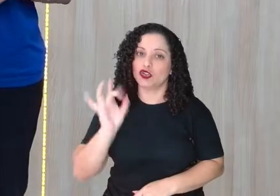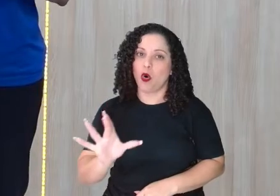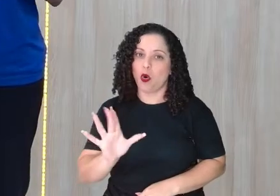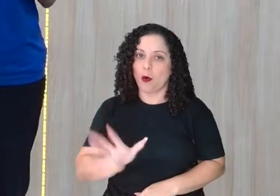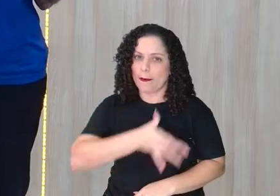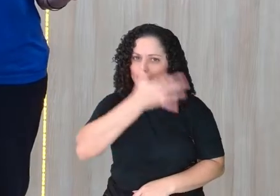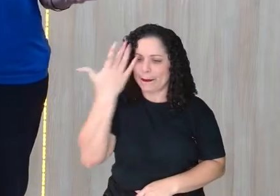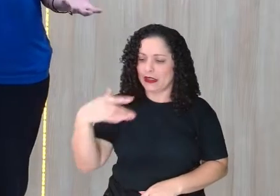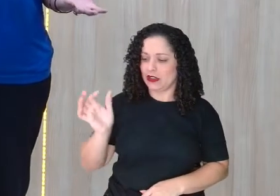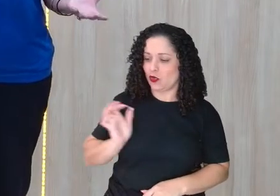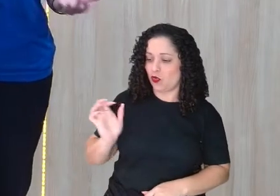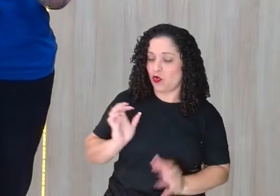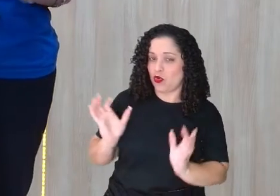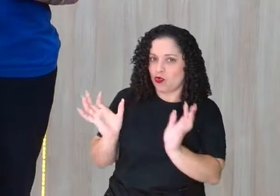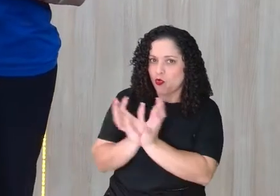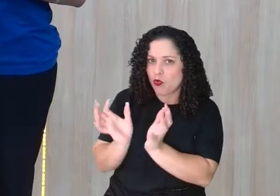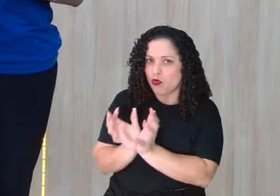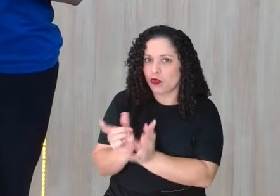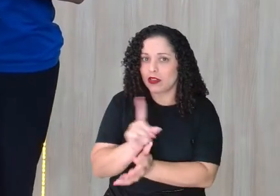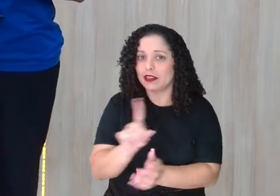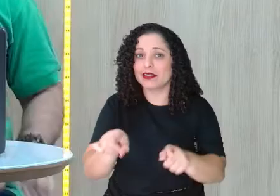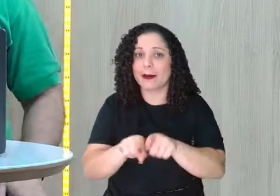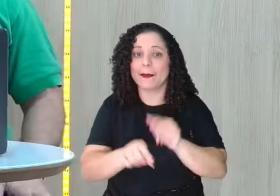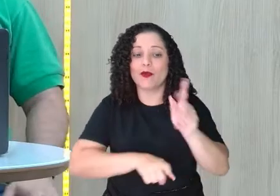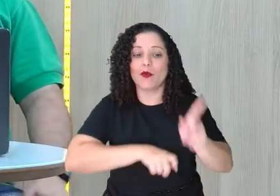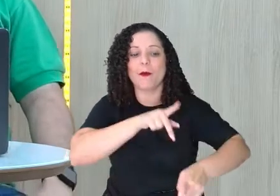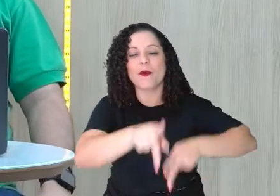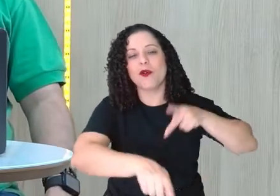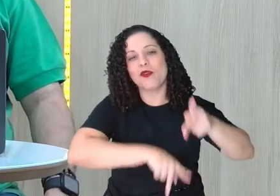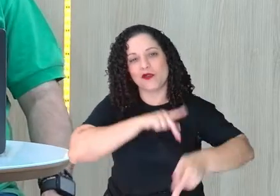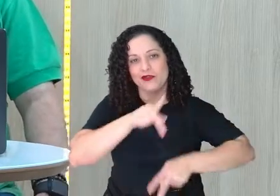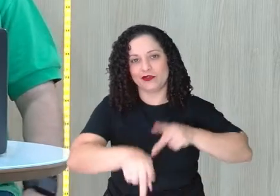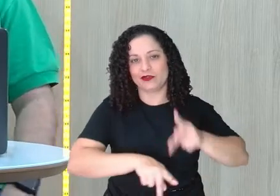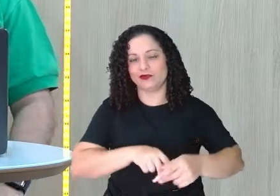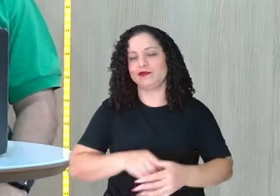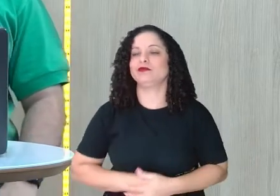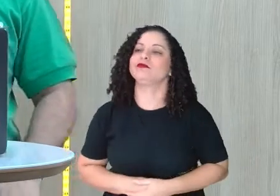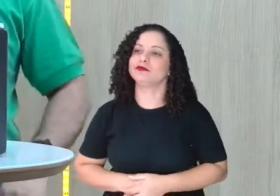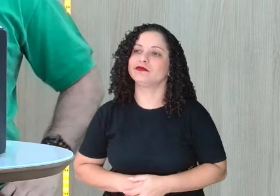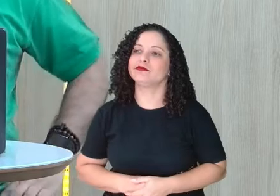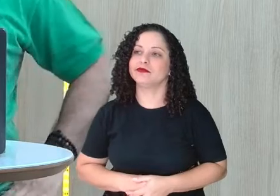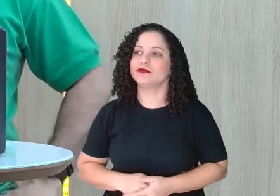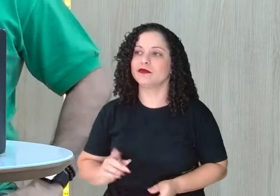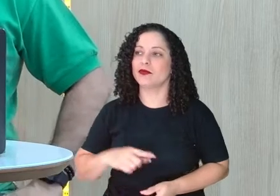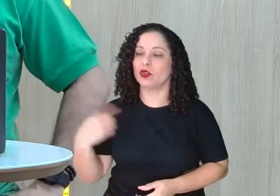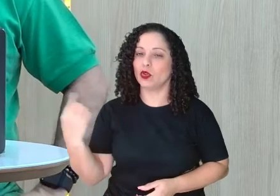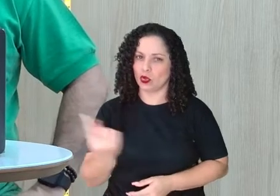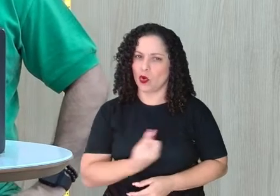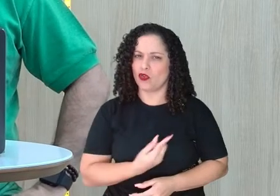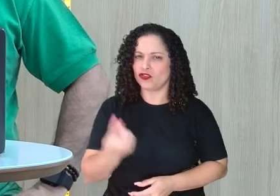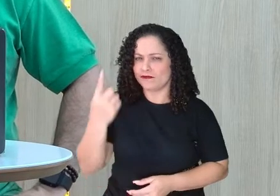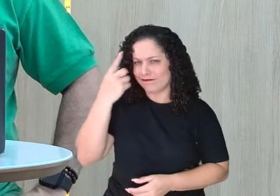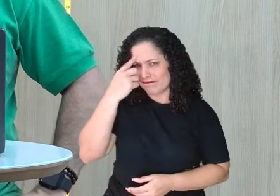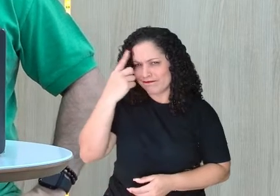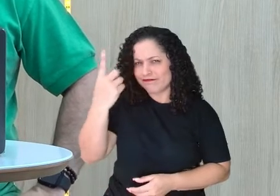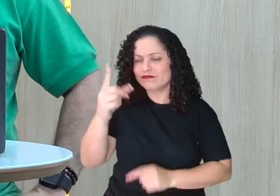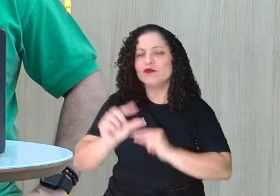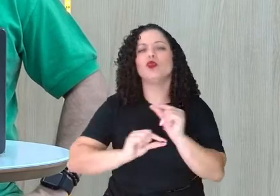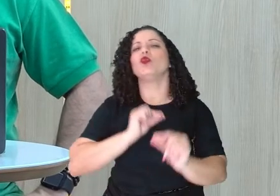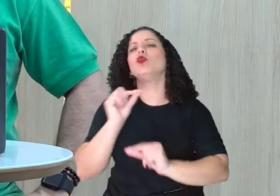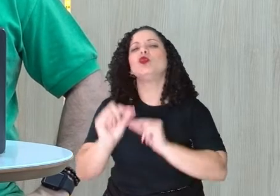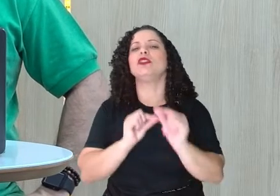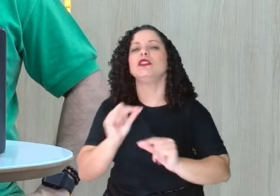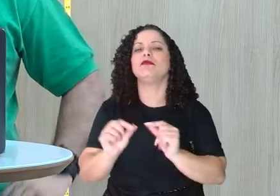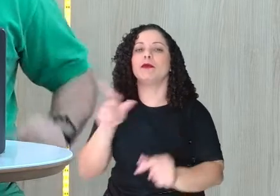elite, como do povo. Exatamente. Certo? A gente tem que levar em consideração, a professora está falando, né,